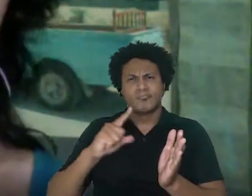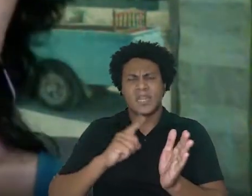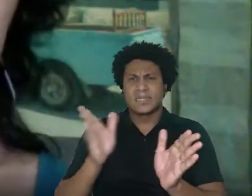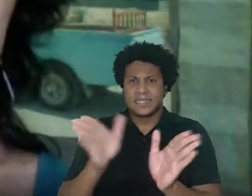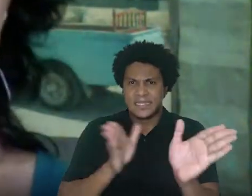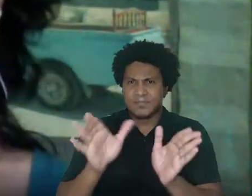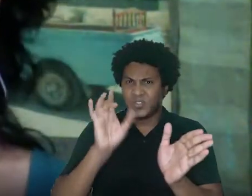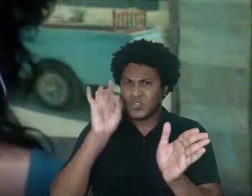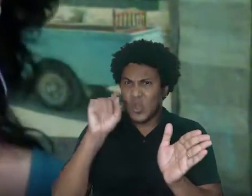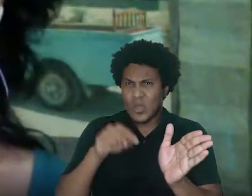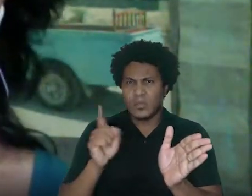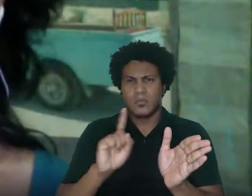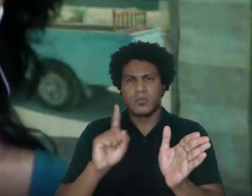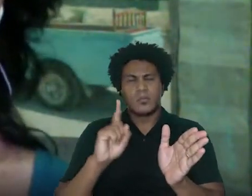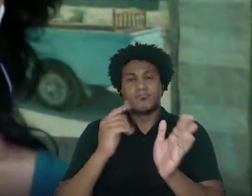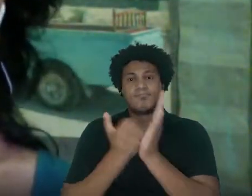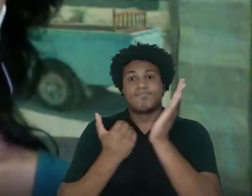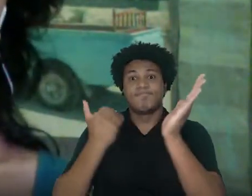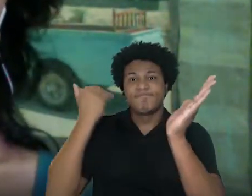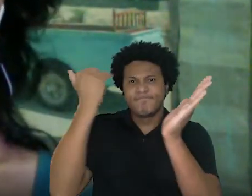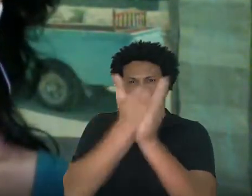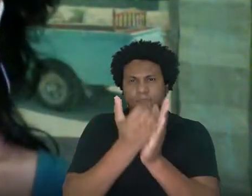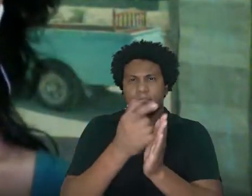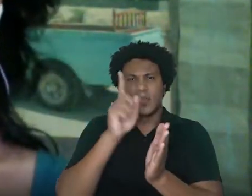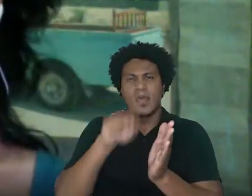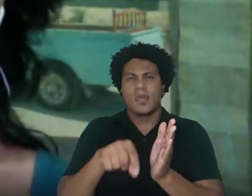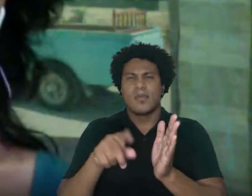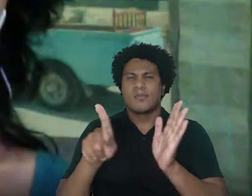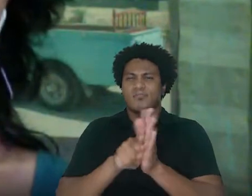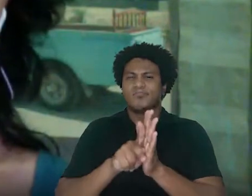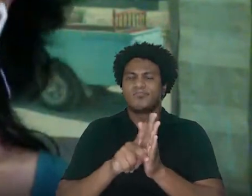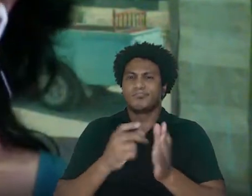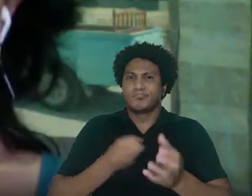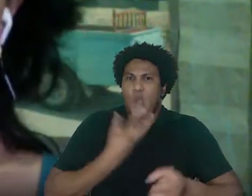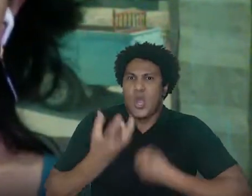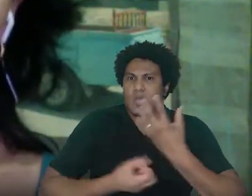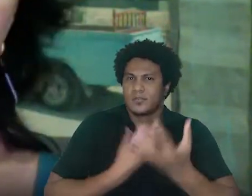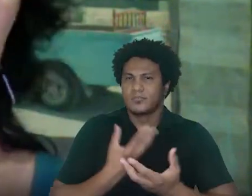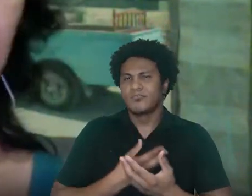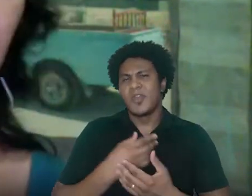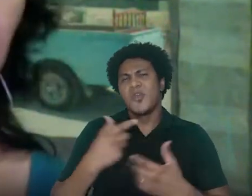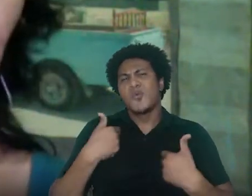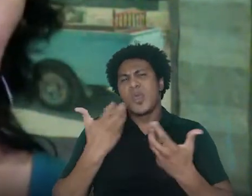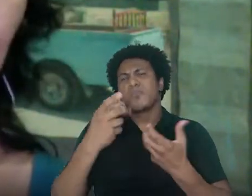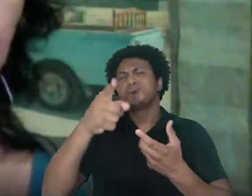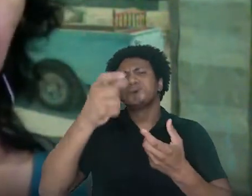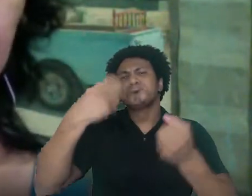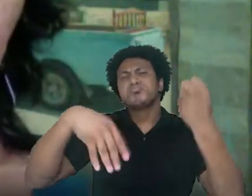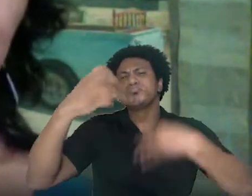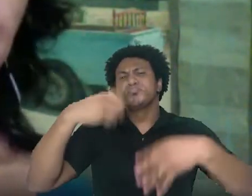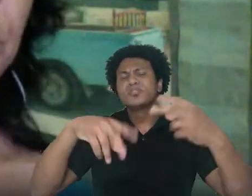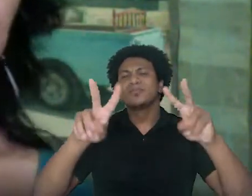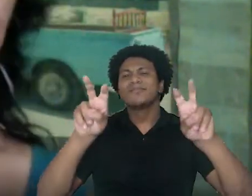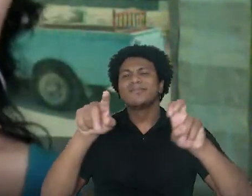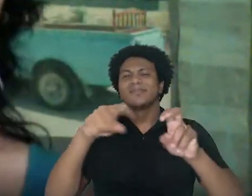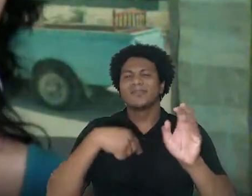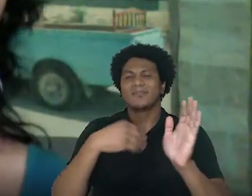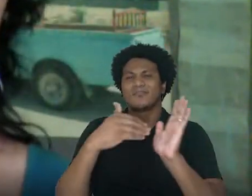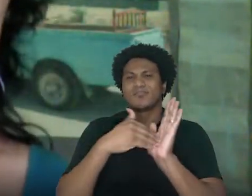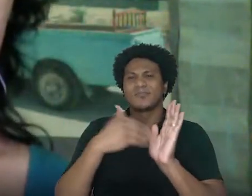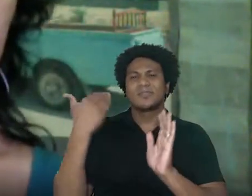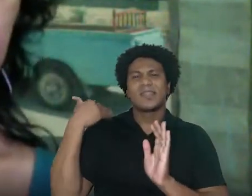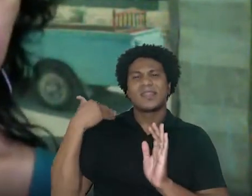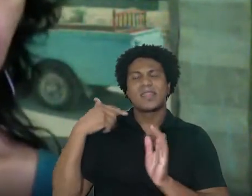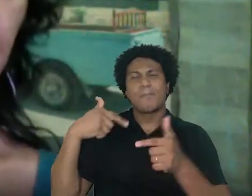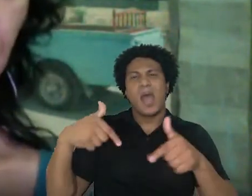que vai além da acessibilidade, sim, como parte da poética, né? Então, eu queria que você falasse um pouco, sei lá, da construção desse último trabalho que